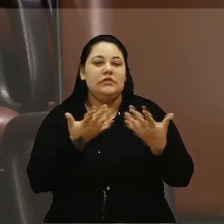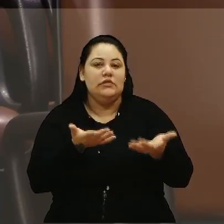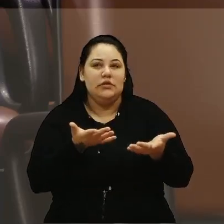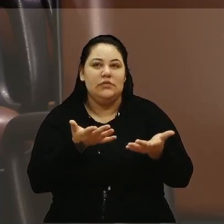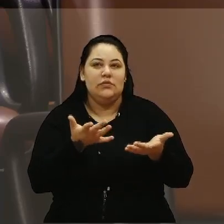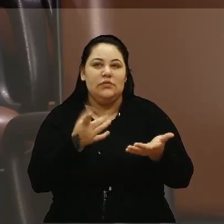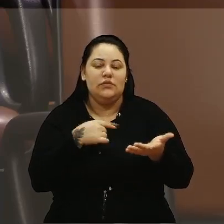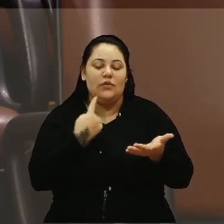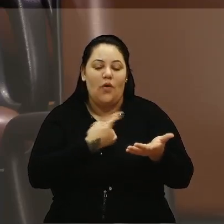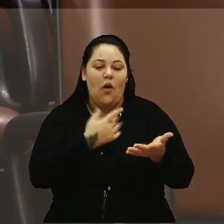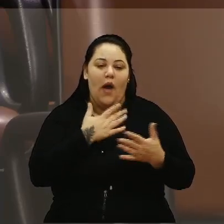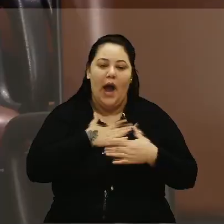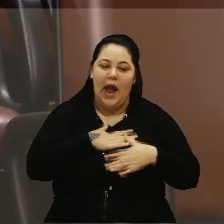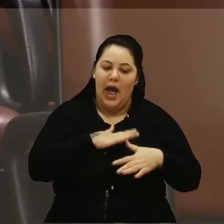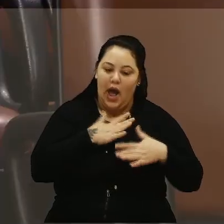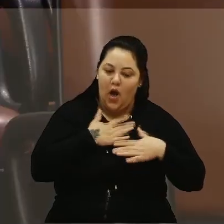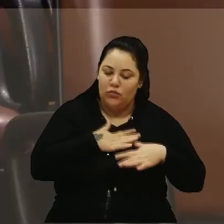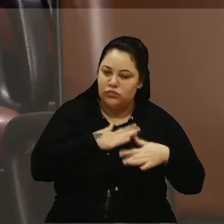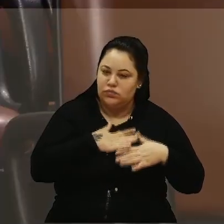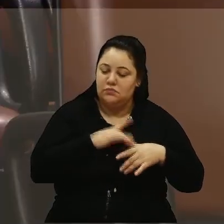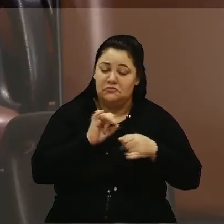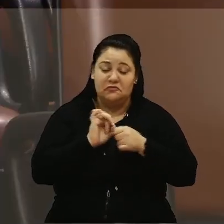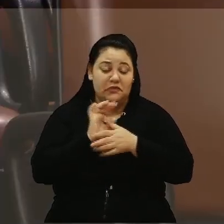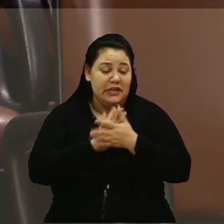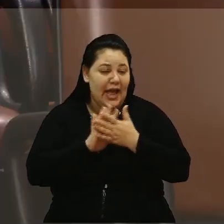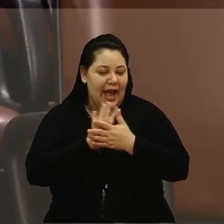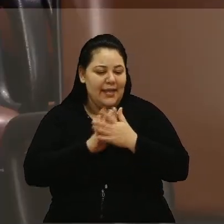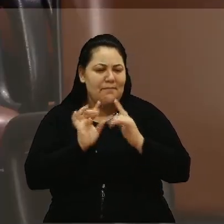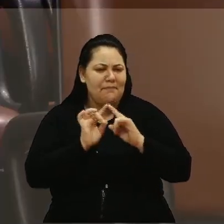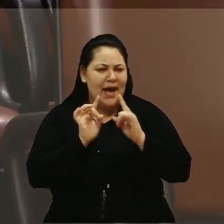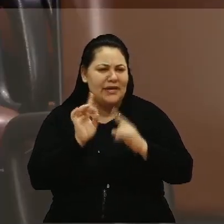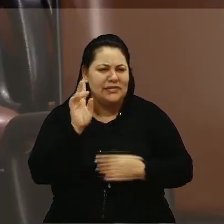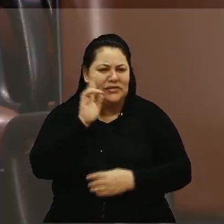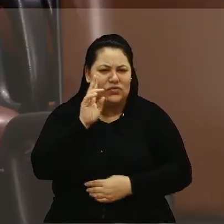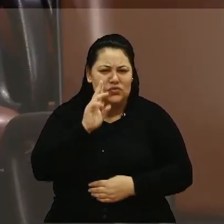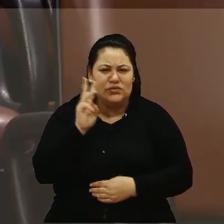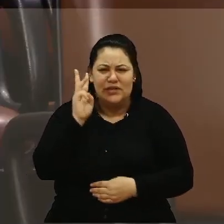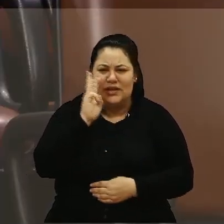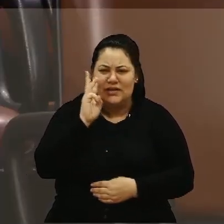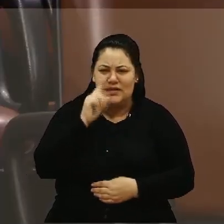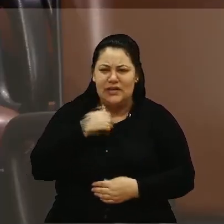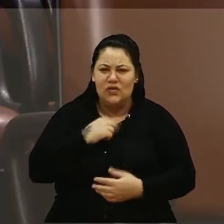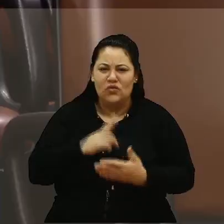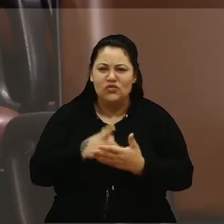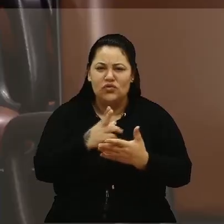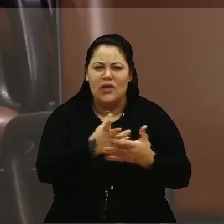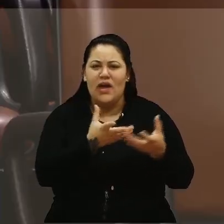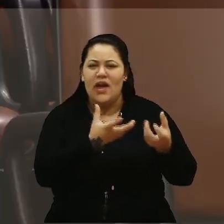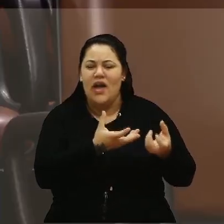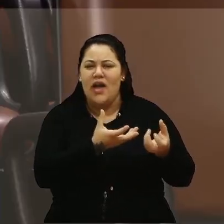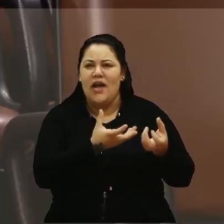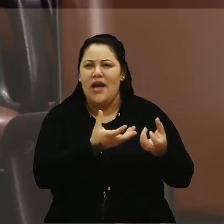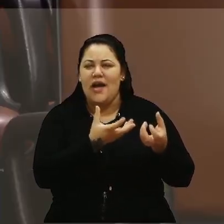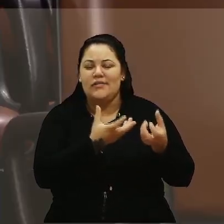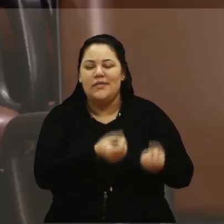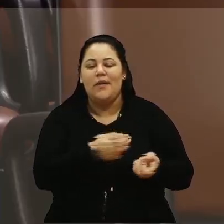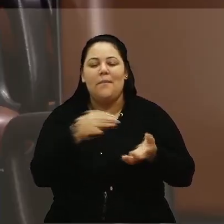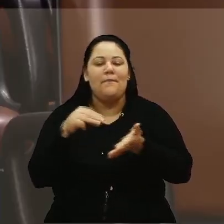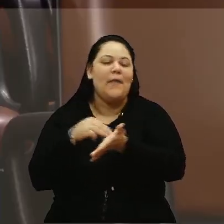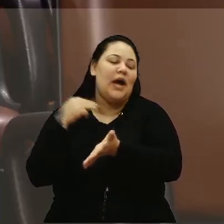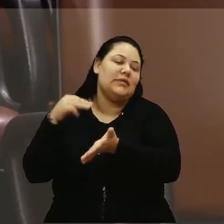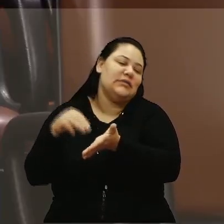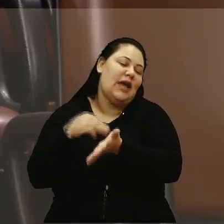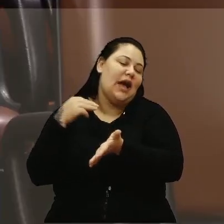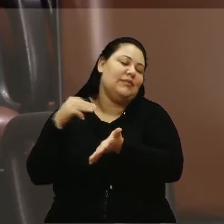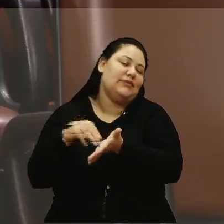se acalmou, não fez mais nada, mas na segunda e terça-feira eu continuei recebendo várias mensagens